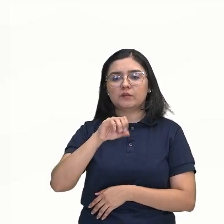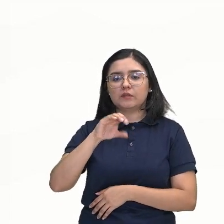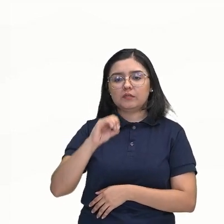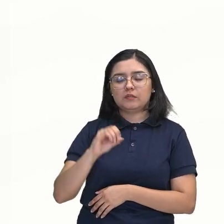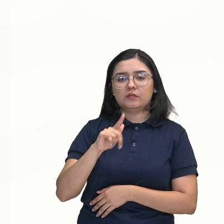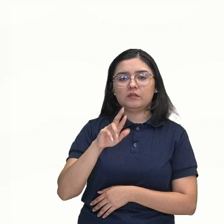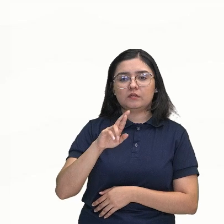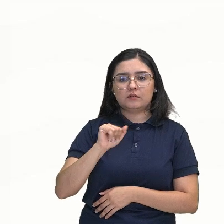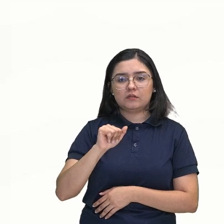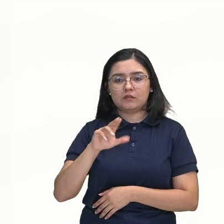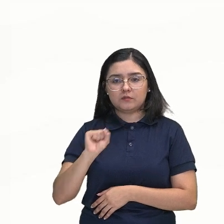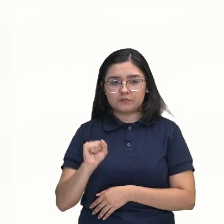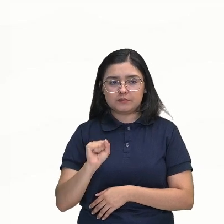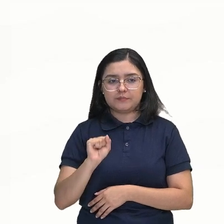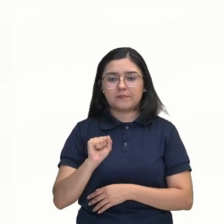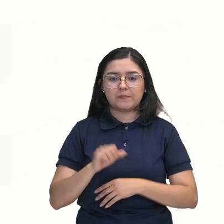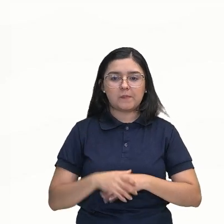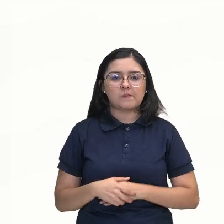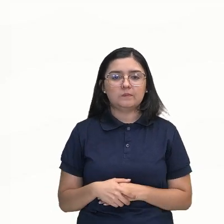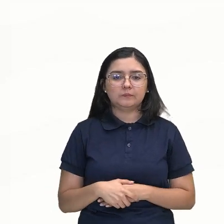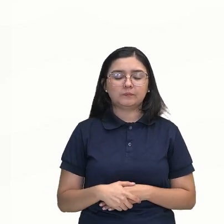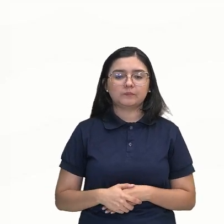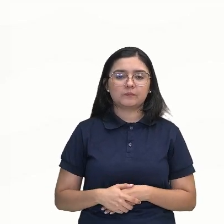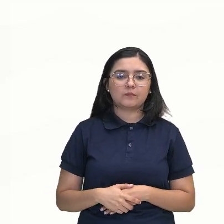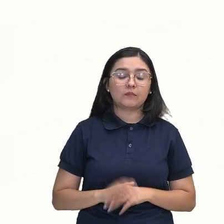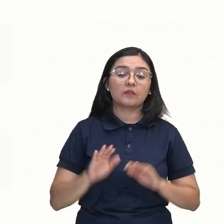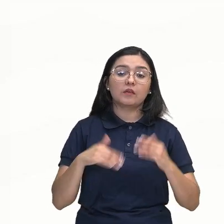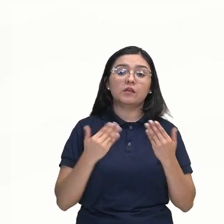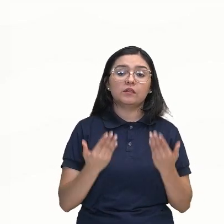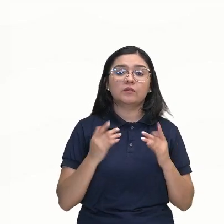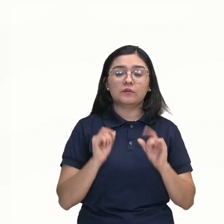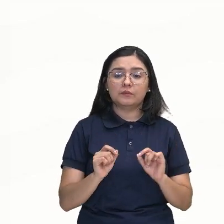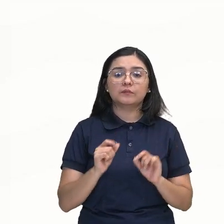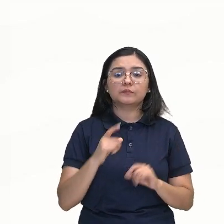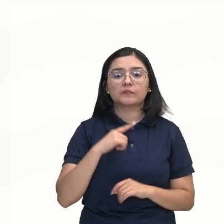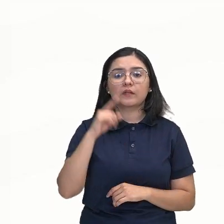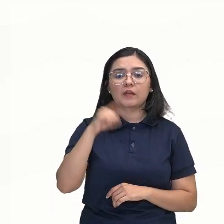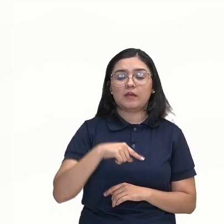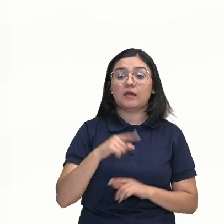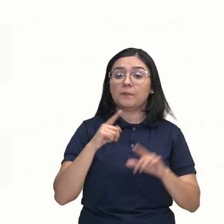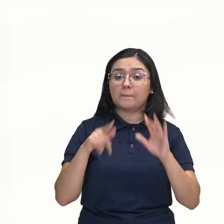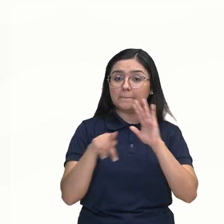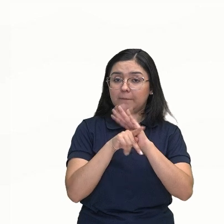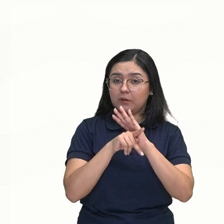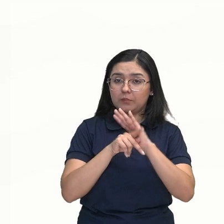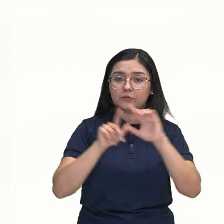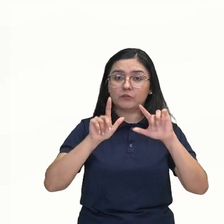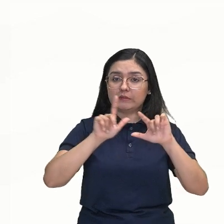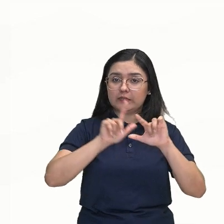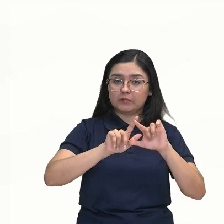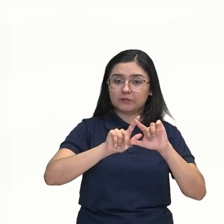graus, tá? Esse aqui é do triângulo.